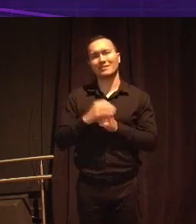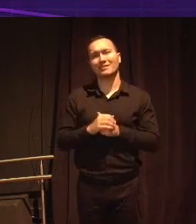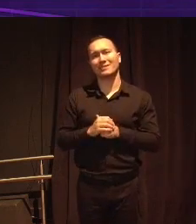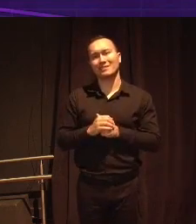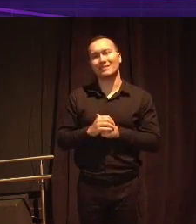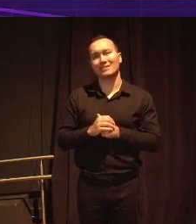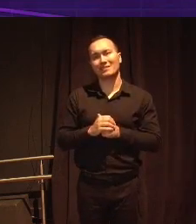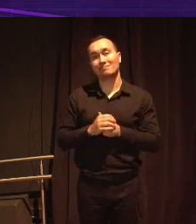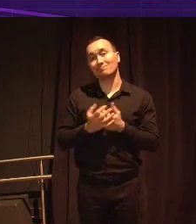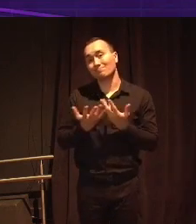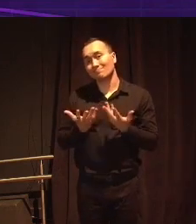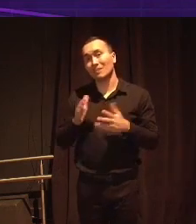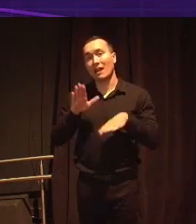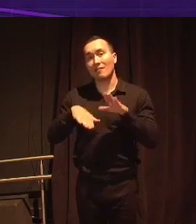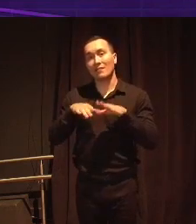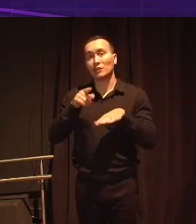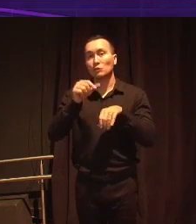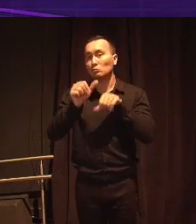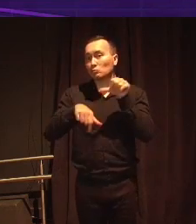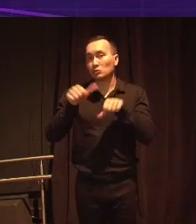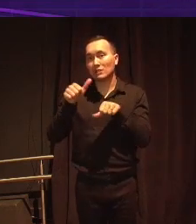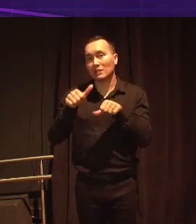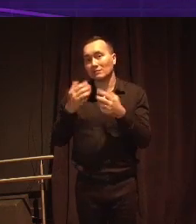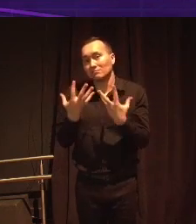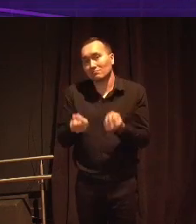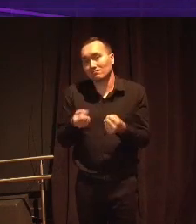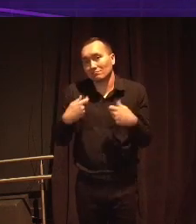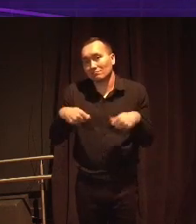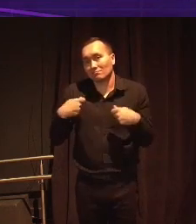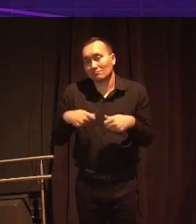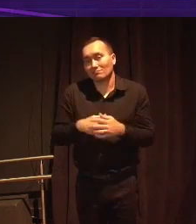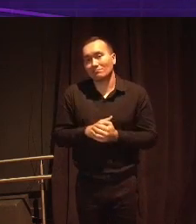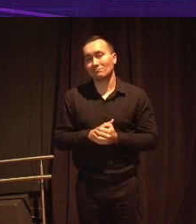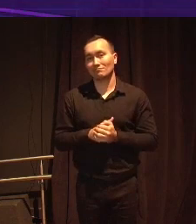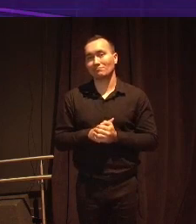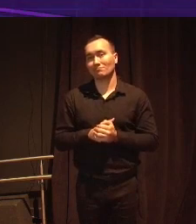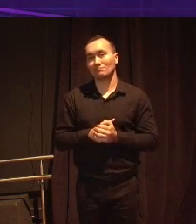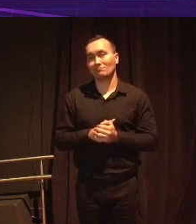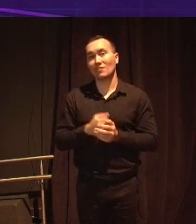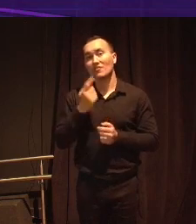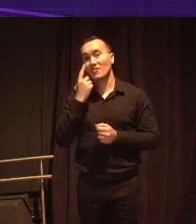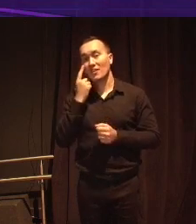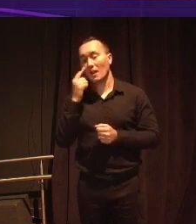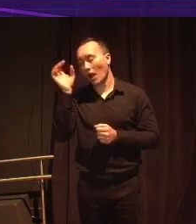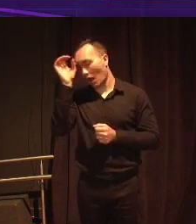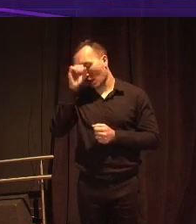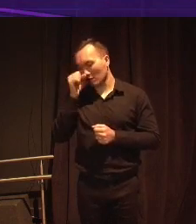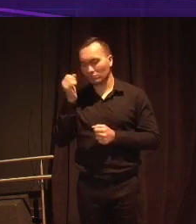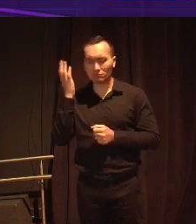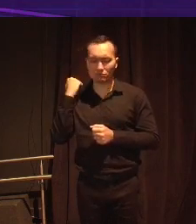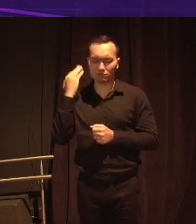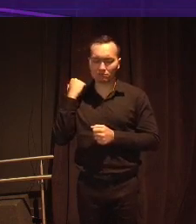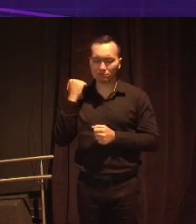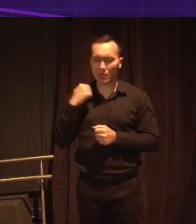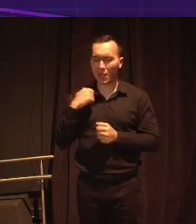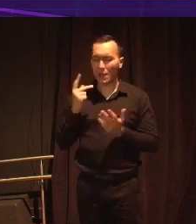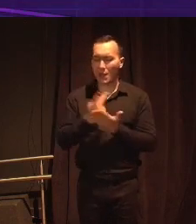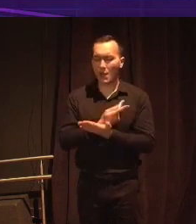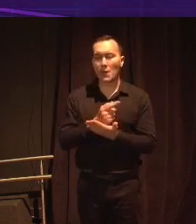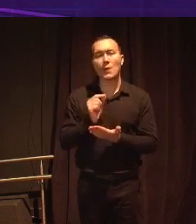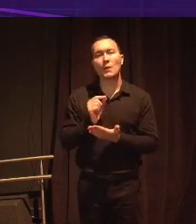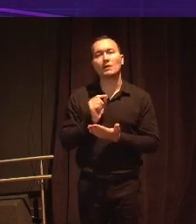aceitar, tem mudanças que a gente tem que entender o que eu aprendi com aquilo e deixar a coisa também fluir para a gente poder